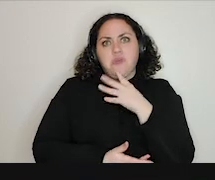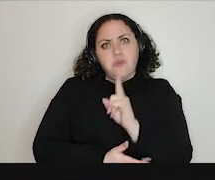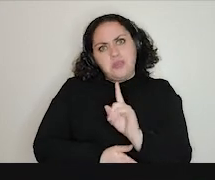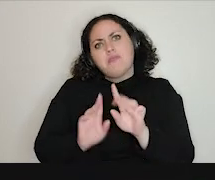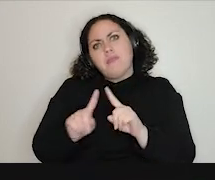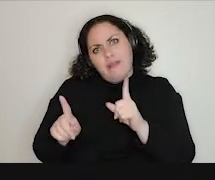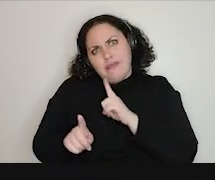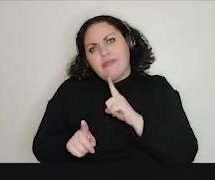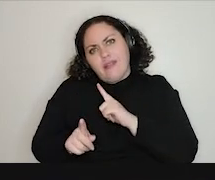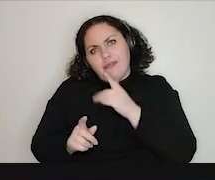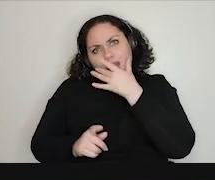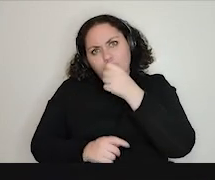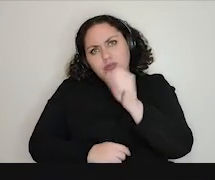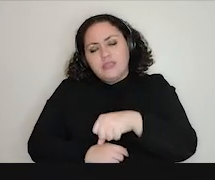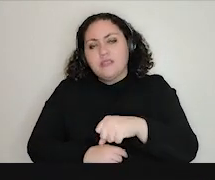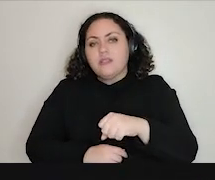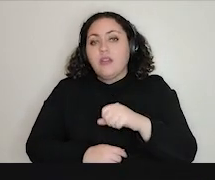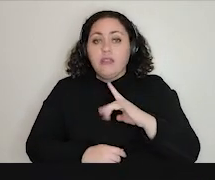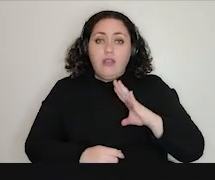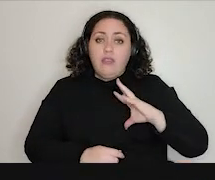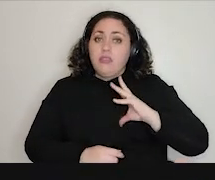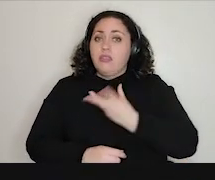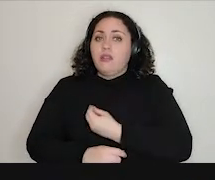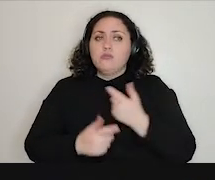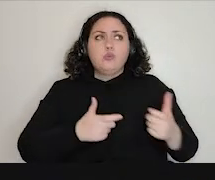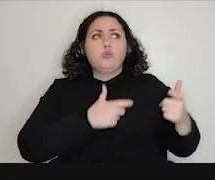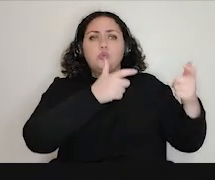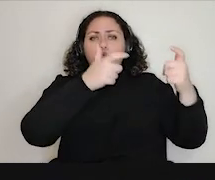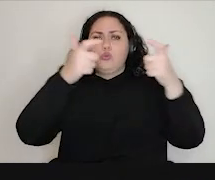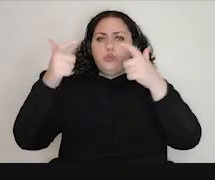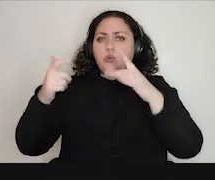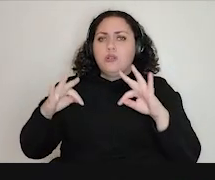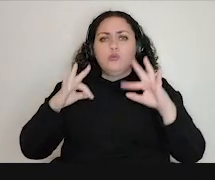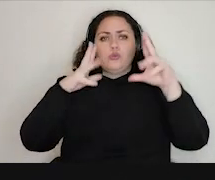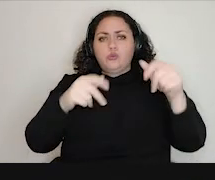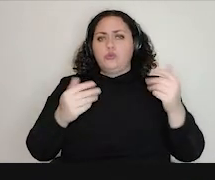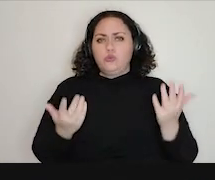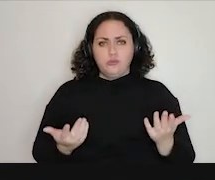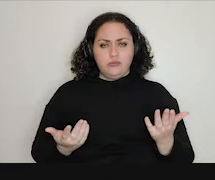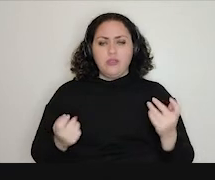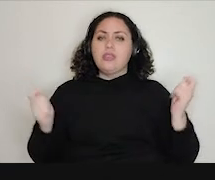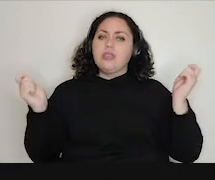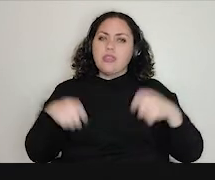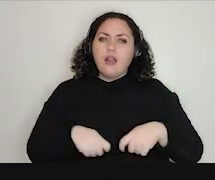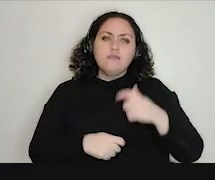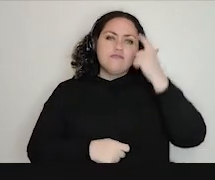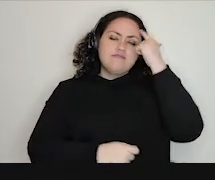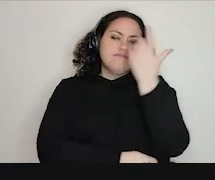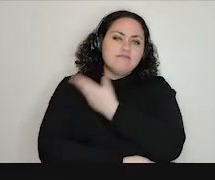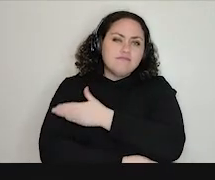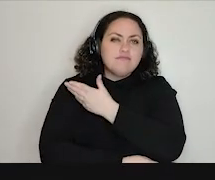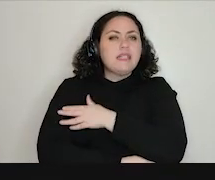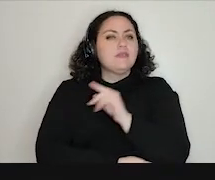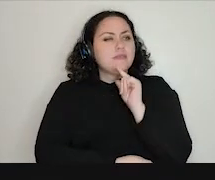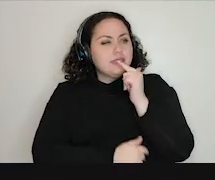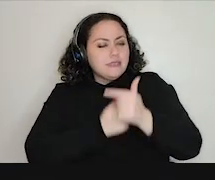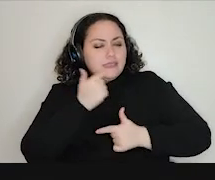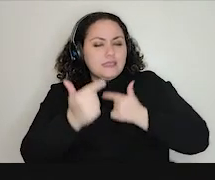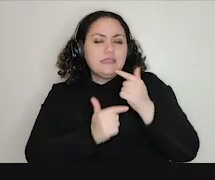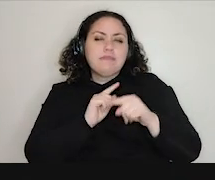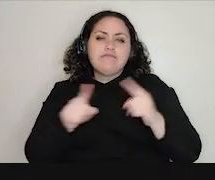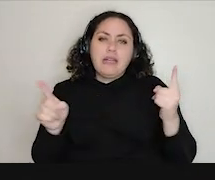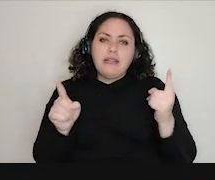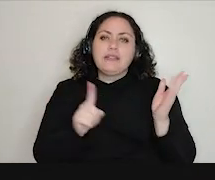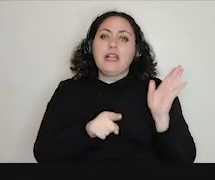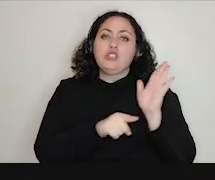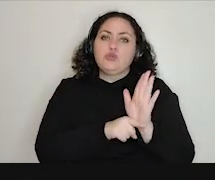existir, né? Existem pessoas trans em todos os cenários. Então, dá para a gente fazer esse exercício, vai dar um pouco mais de trabalho, mas ele